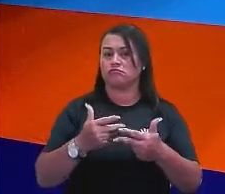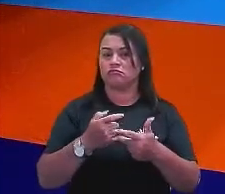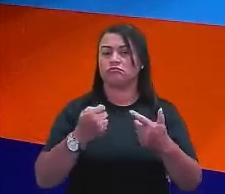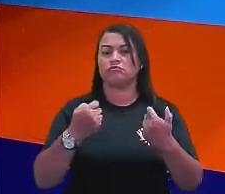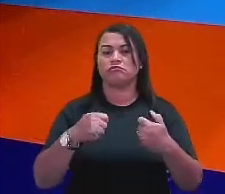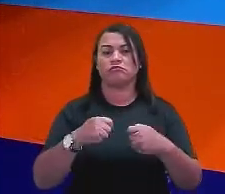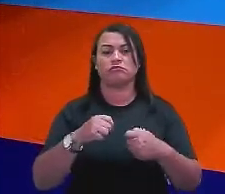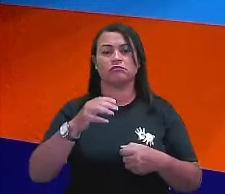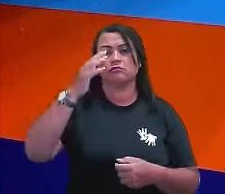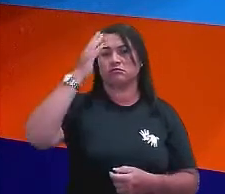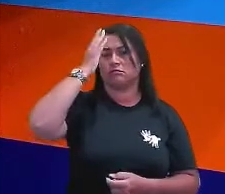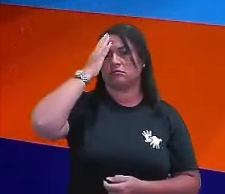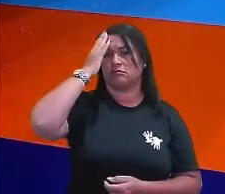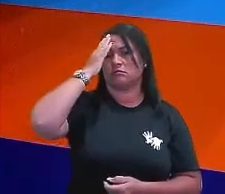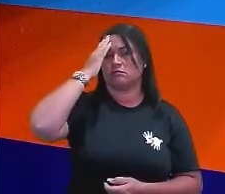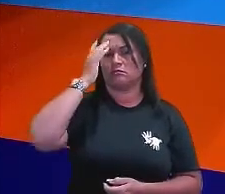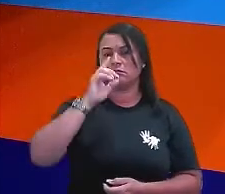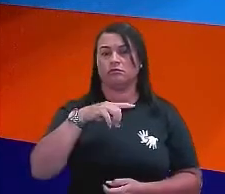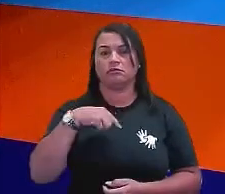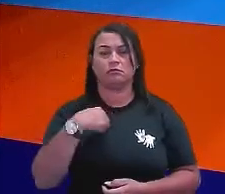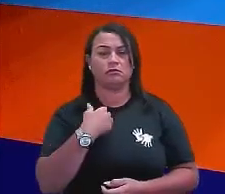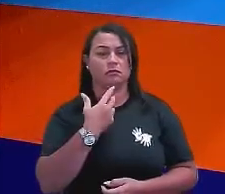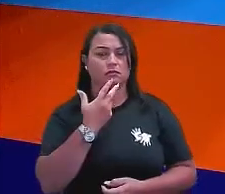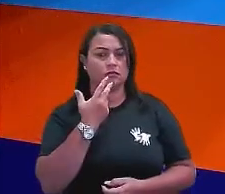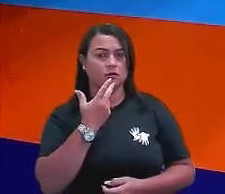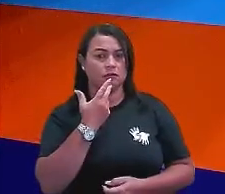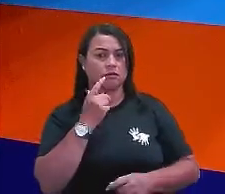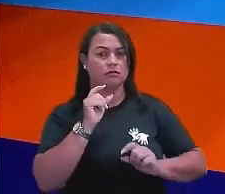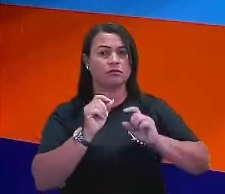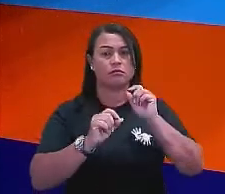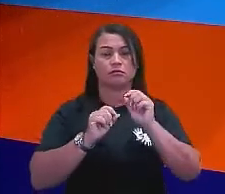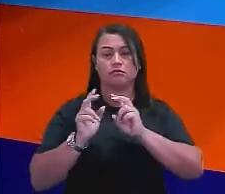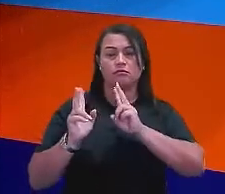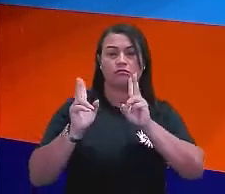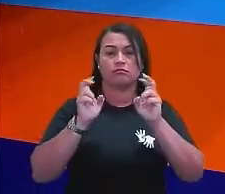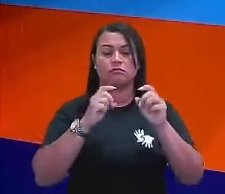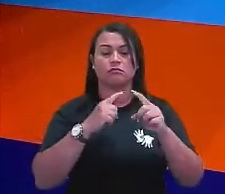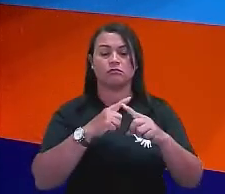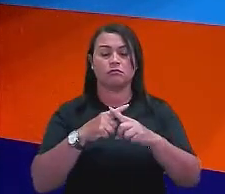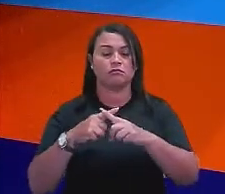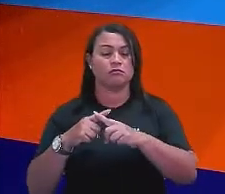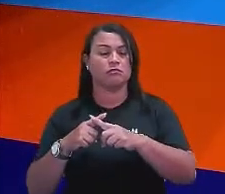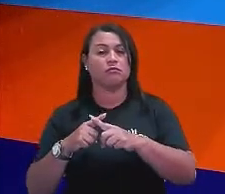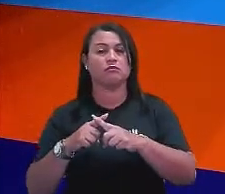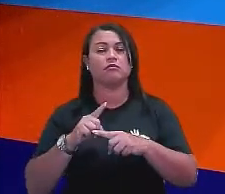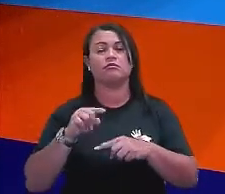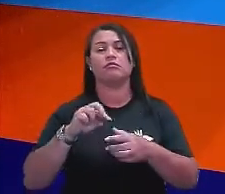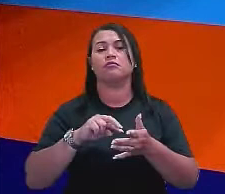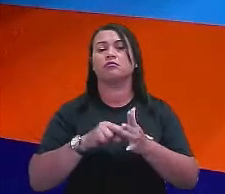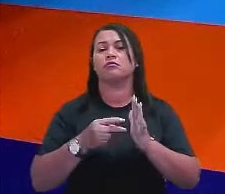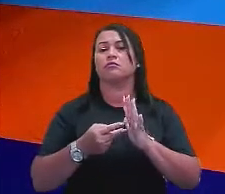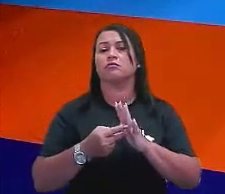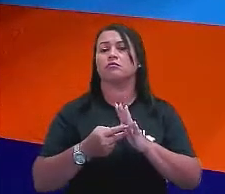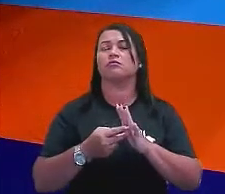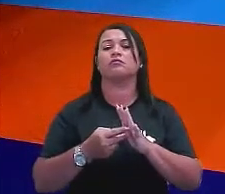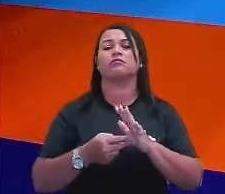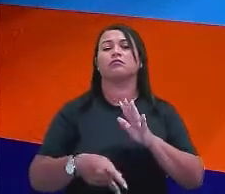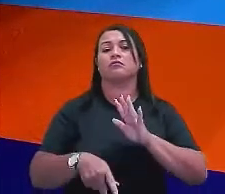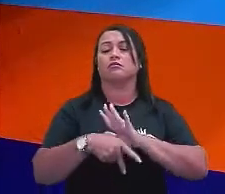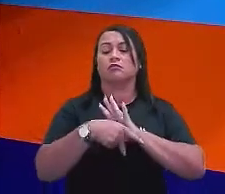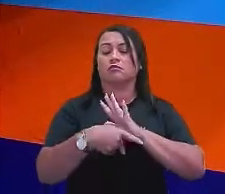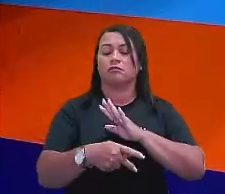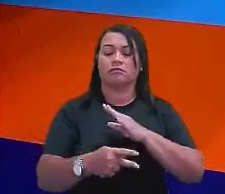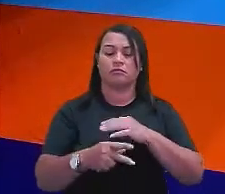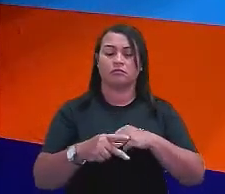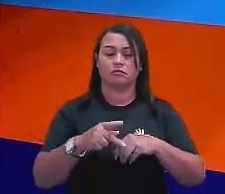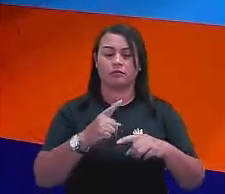precisamos saber quando a gente vai falar de multiplicação, tá bom? Que a gente chama de propriedades da multiplicação. Por